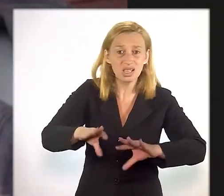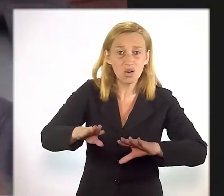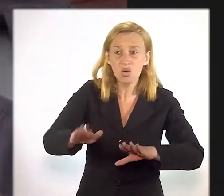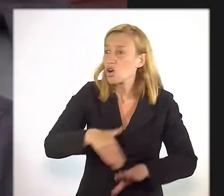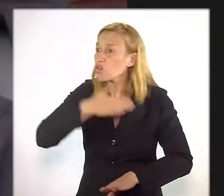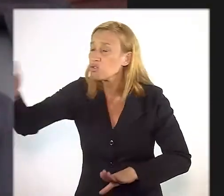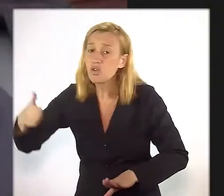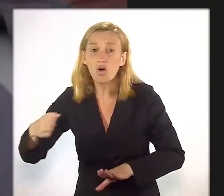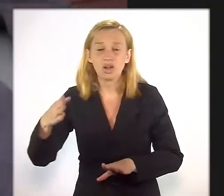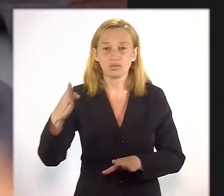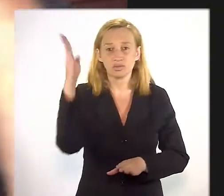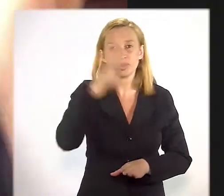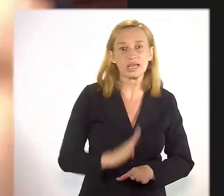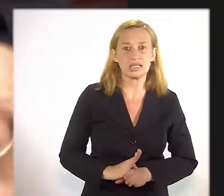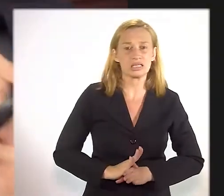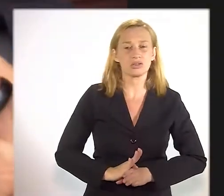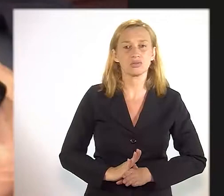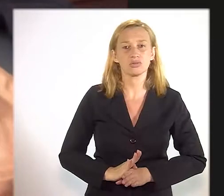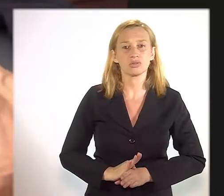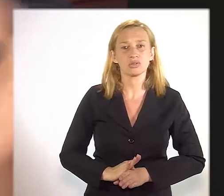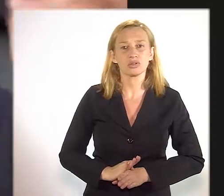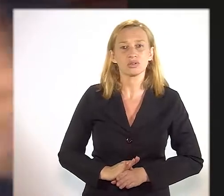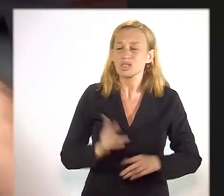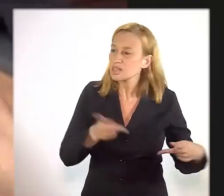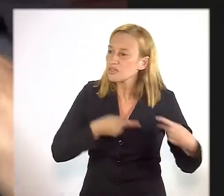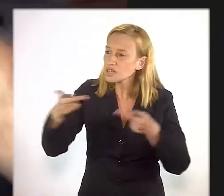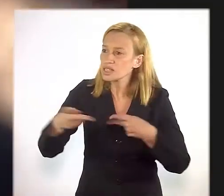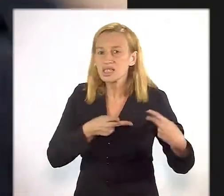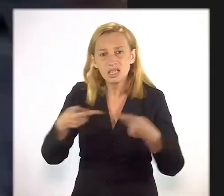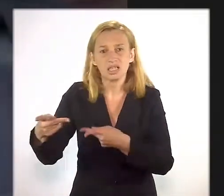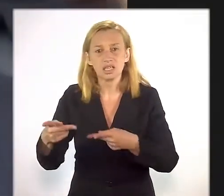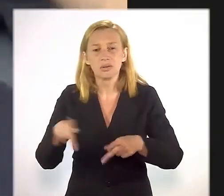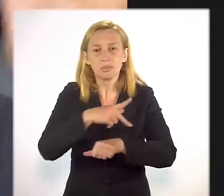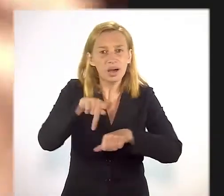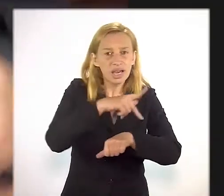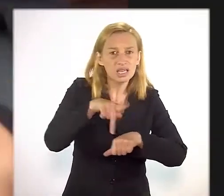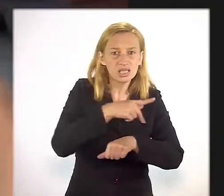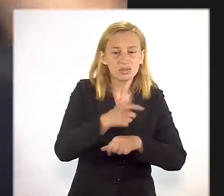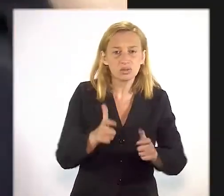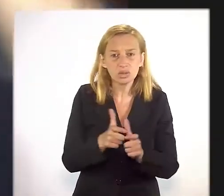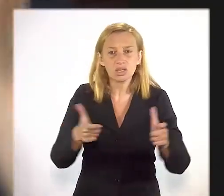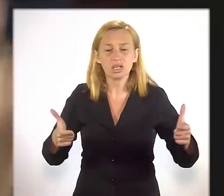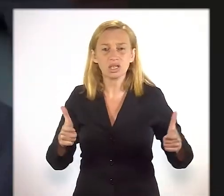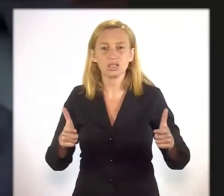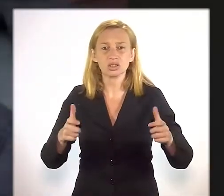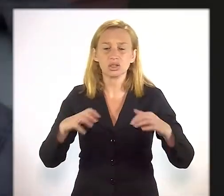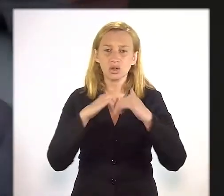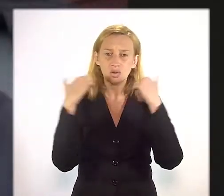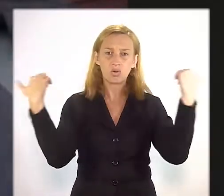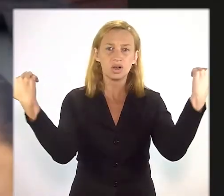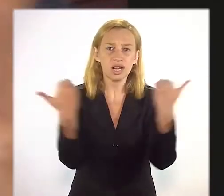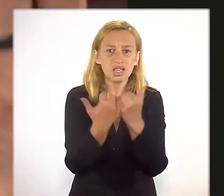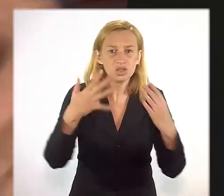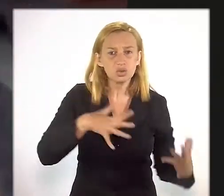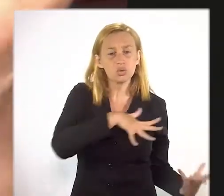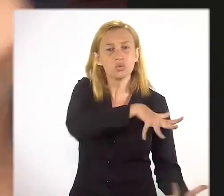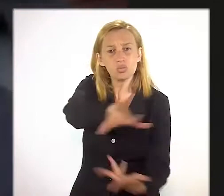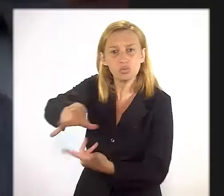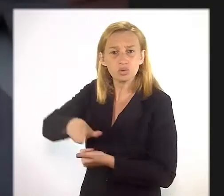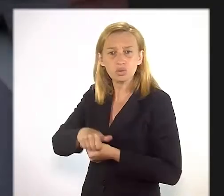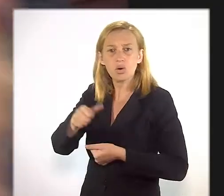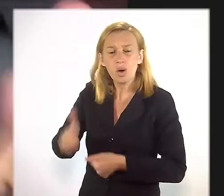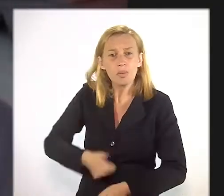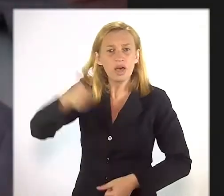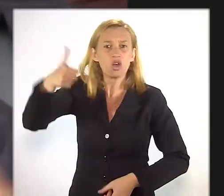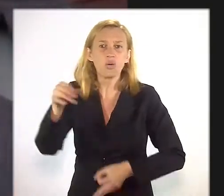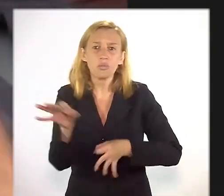Eu passei por quase 50 países. No ano passado fui para o maior congresso do mundo, que foi na Índia, perante a Finlândia e outros. E